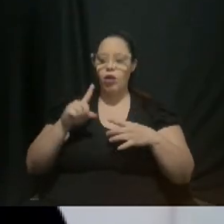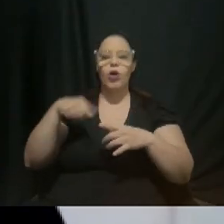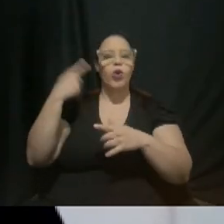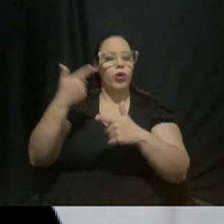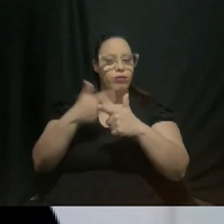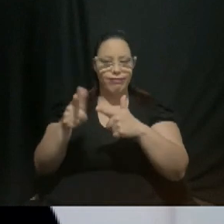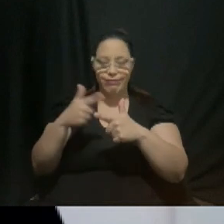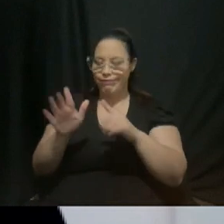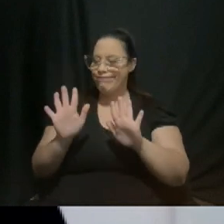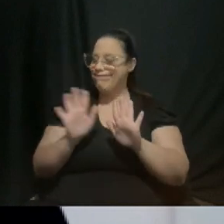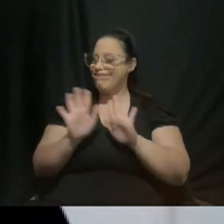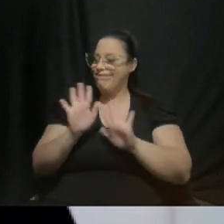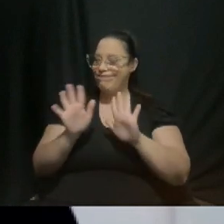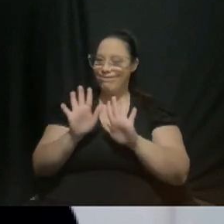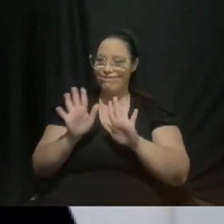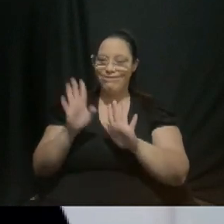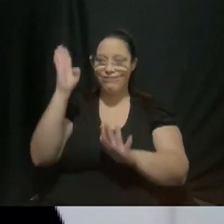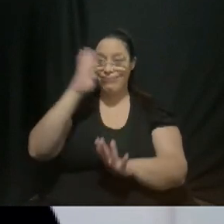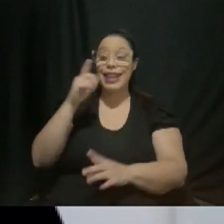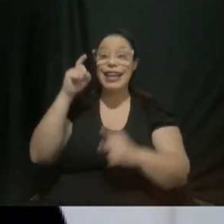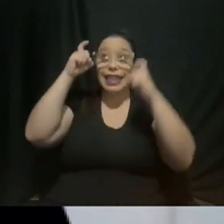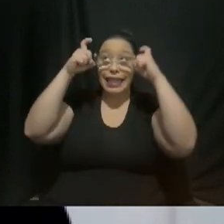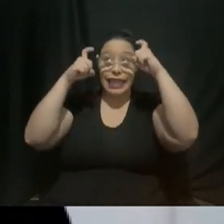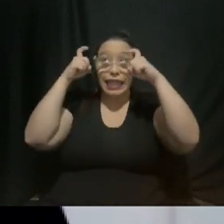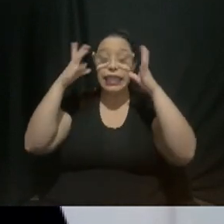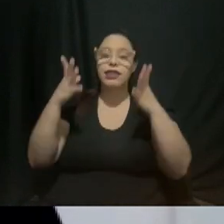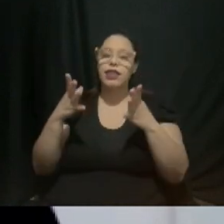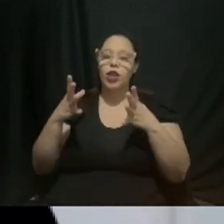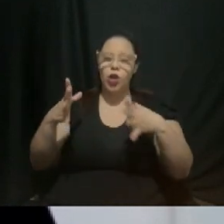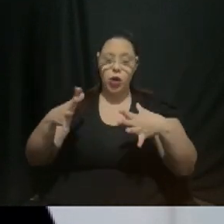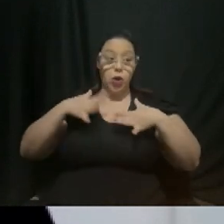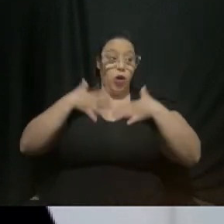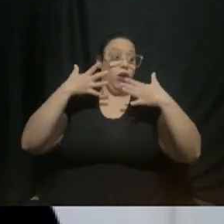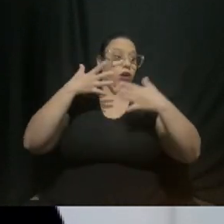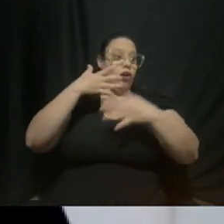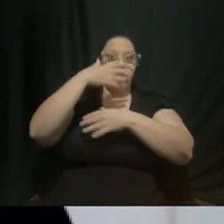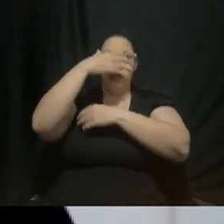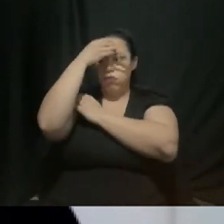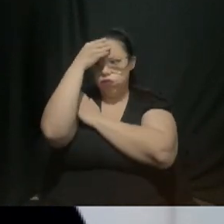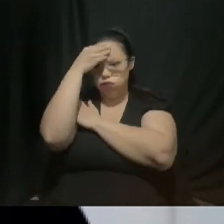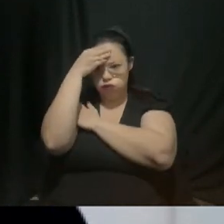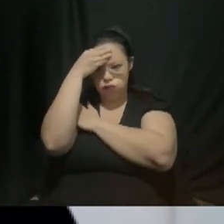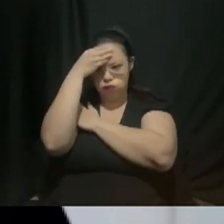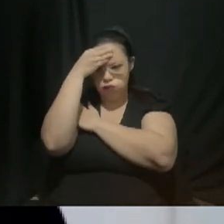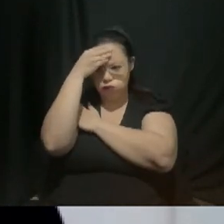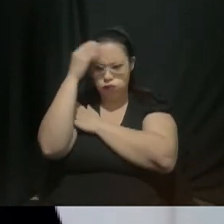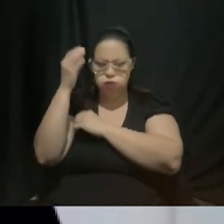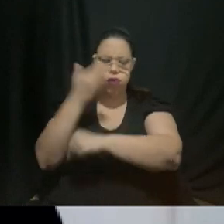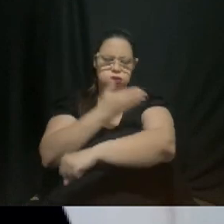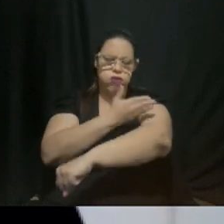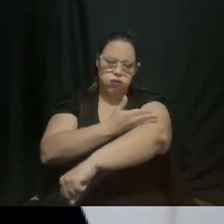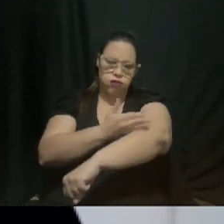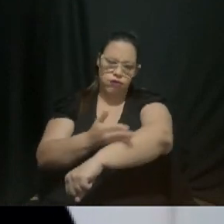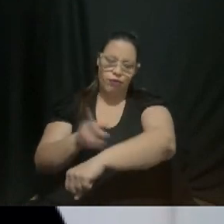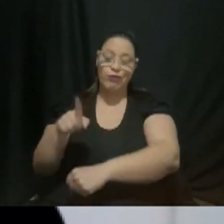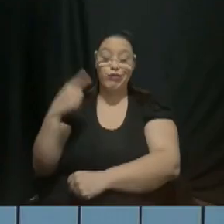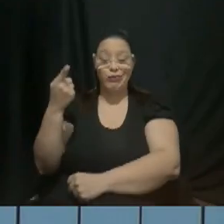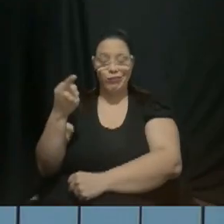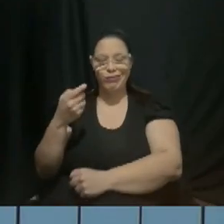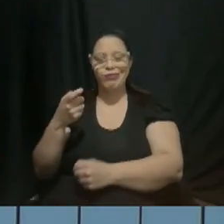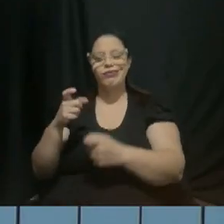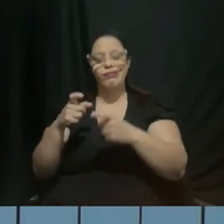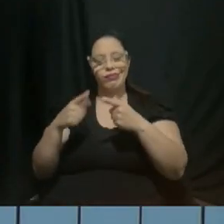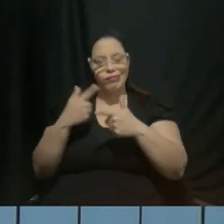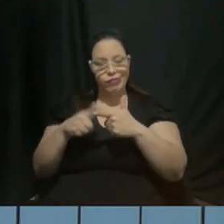para se preocupar, né? É uma coisa que assusta, né? Porque a gente não está acostumado, mas a gente tem outros problemas bem maiores aí para se preocupar. A nossa